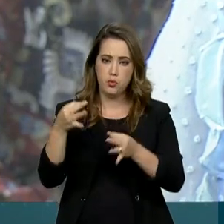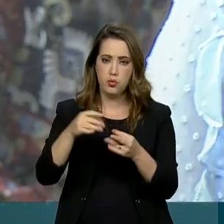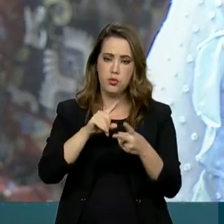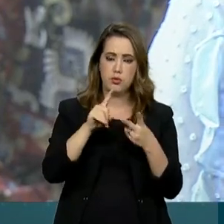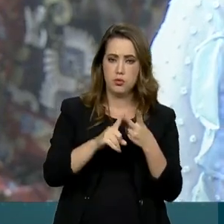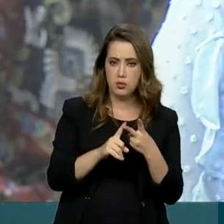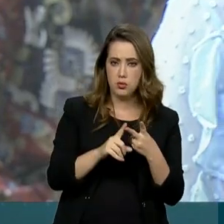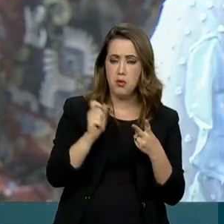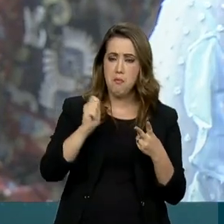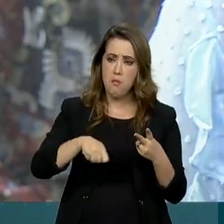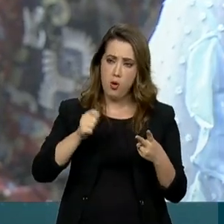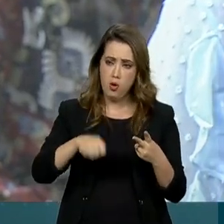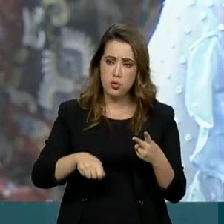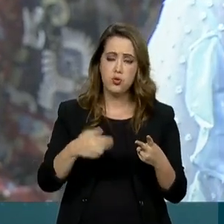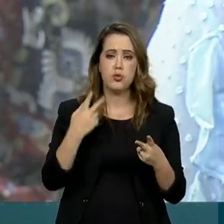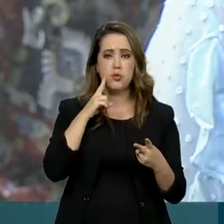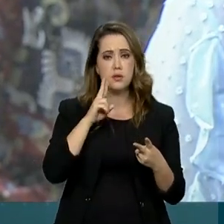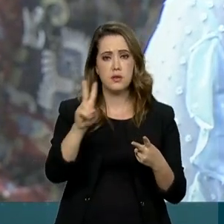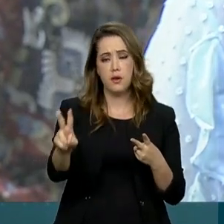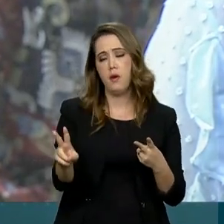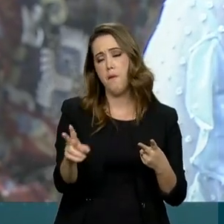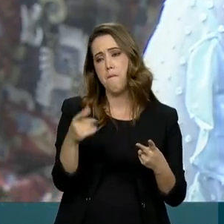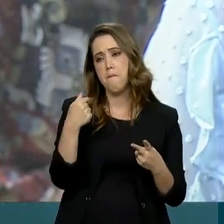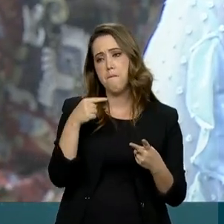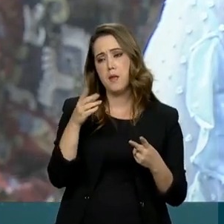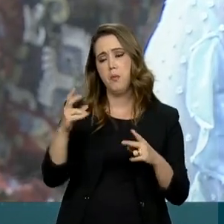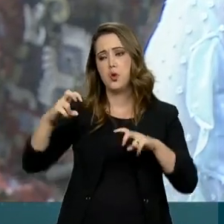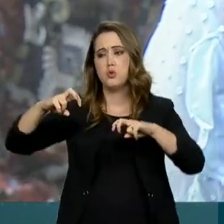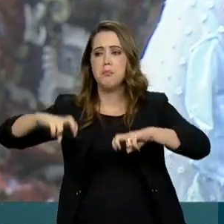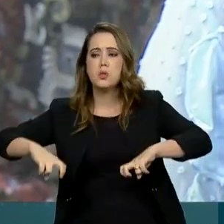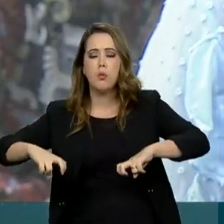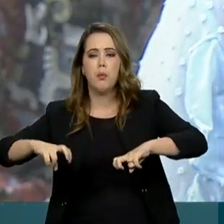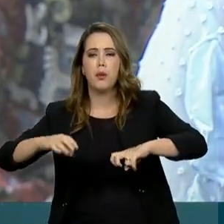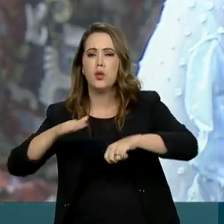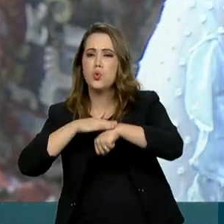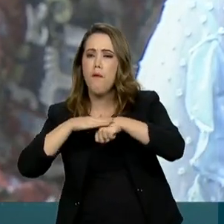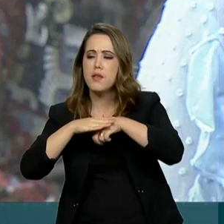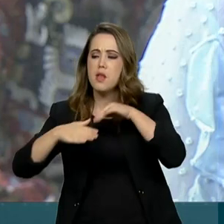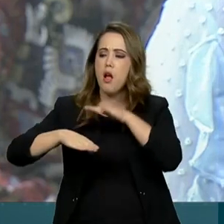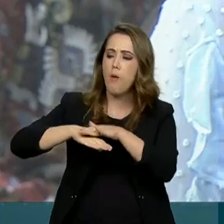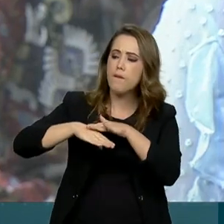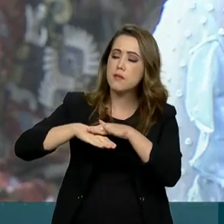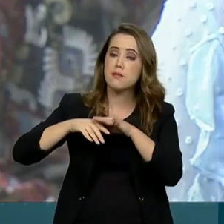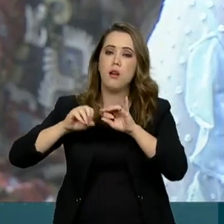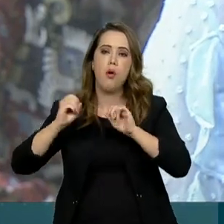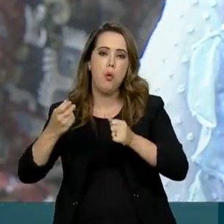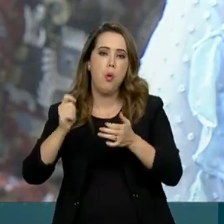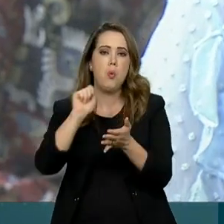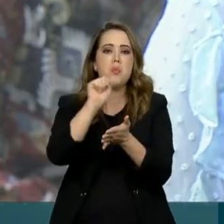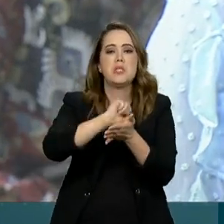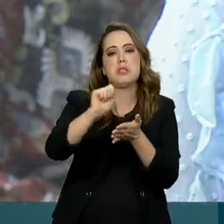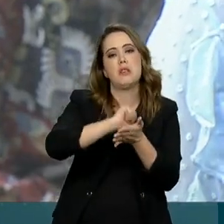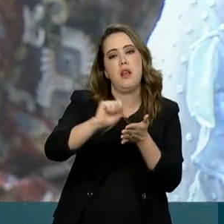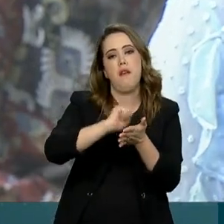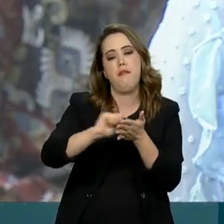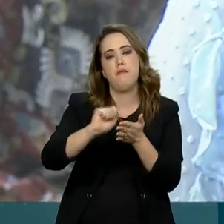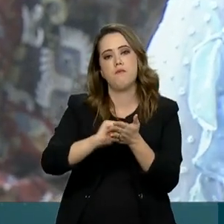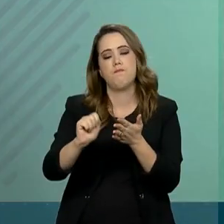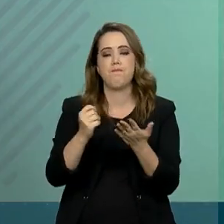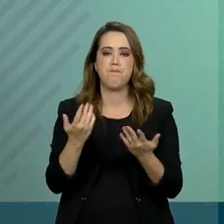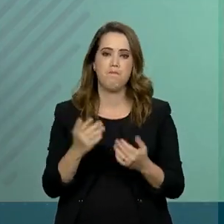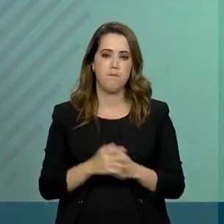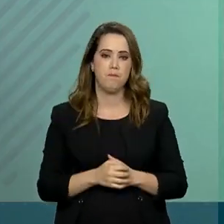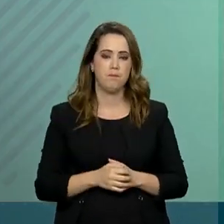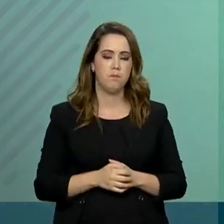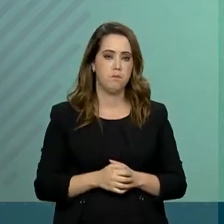tem a possibilidade de ser ouvido ou de enviar o depoimento por escrito se ele já escolheu qual é a forma que ele vai fazer esse depoimento não